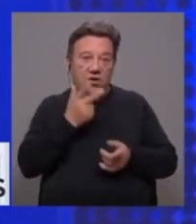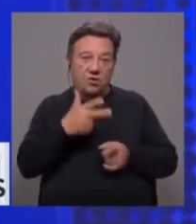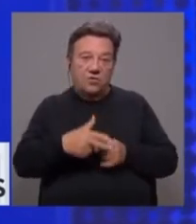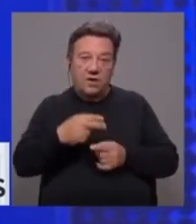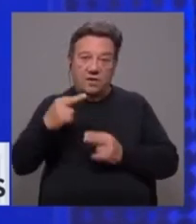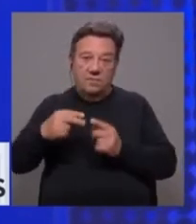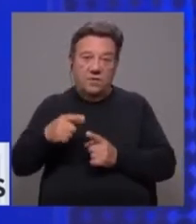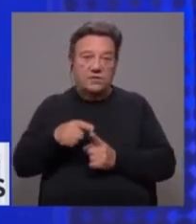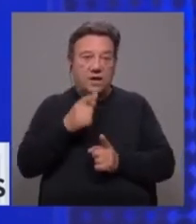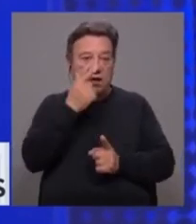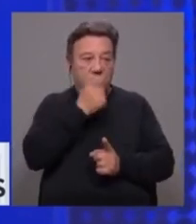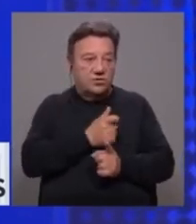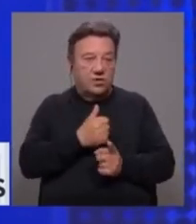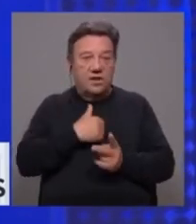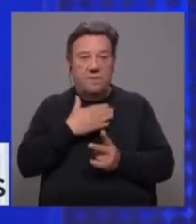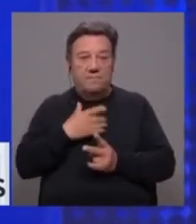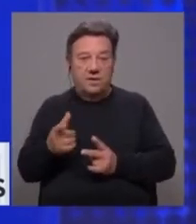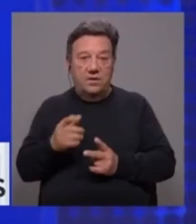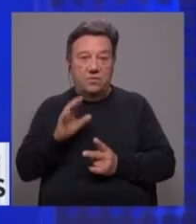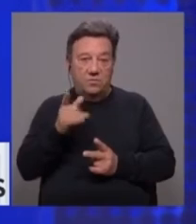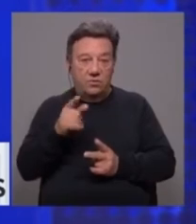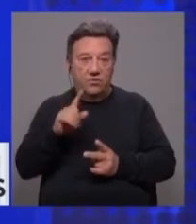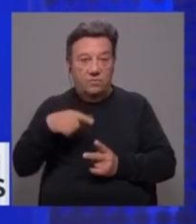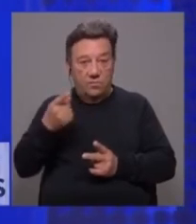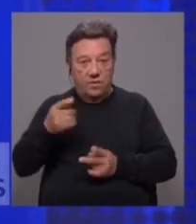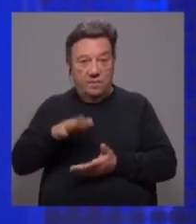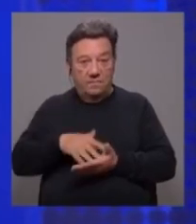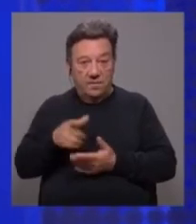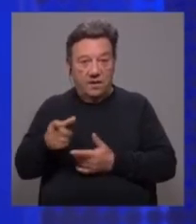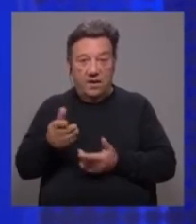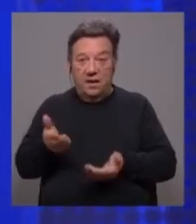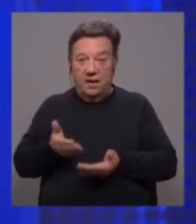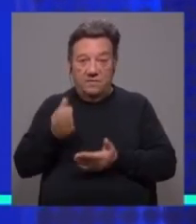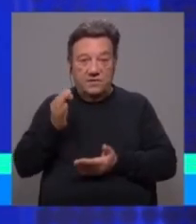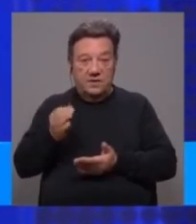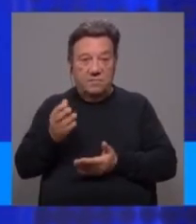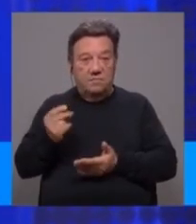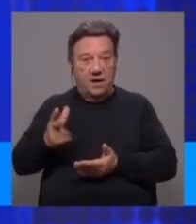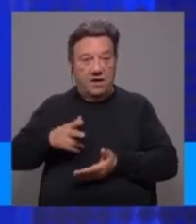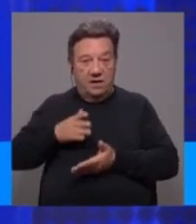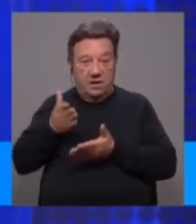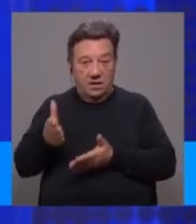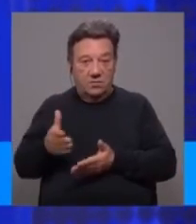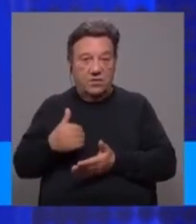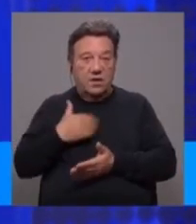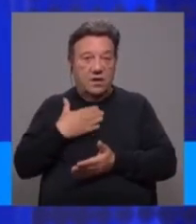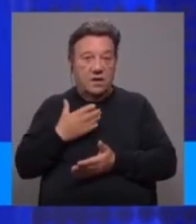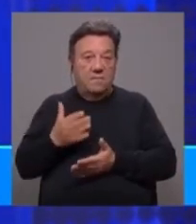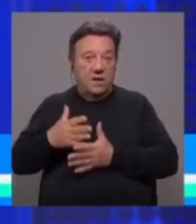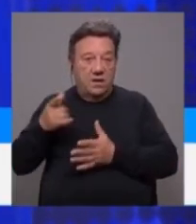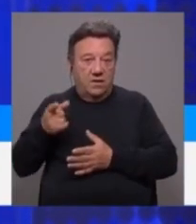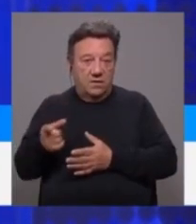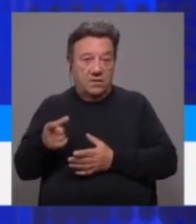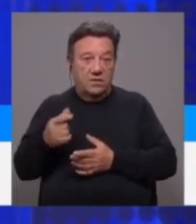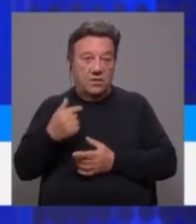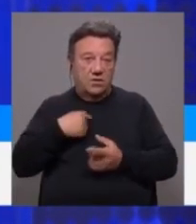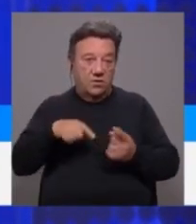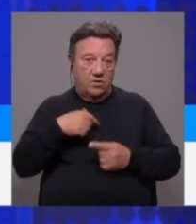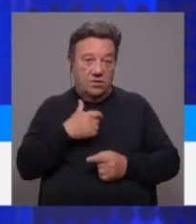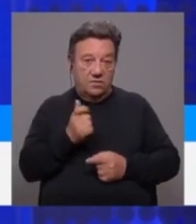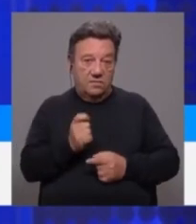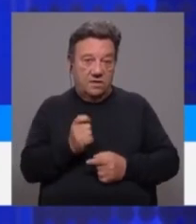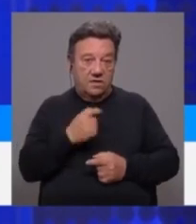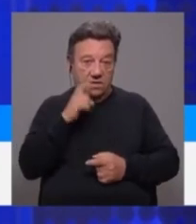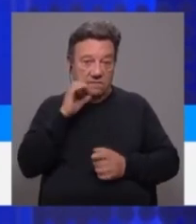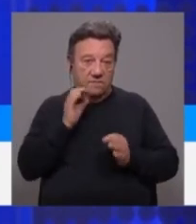vida portanto os impostos as pessoas seja as empresas quando depois o seu plano alivia sempre os mais ricos e as empresas maior o que nós